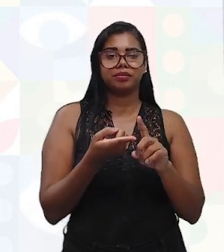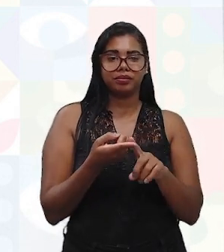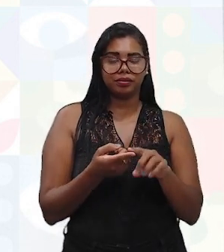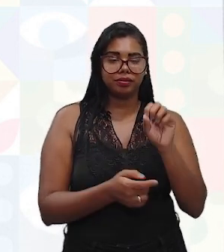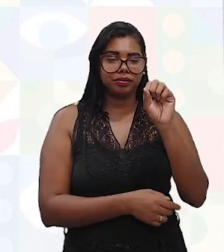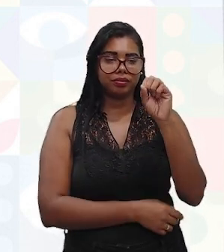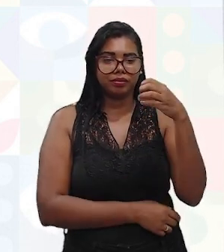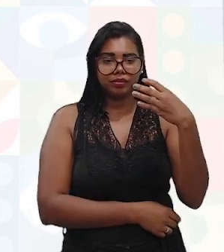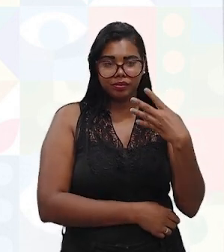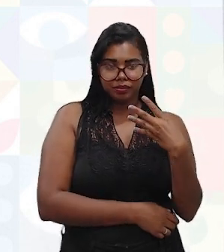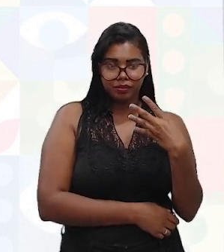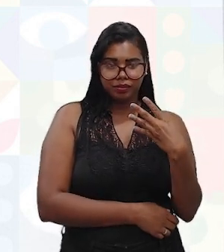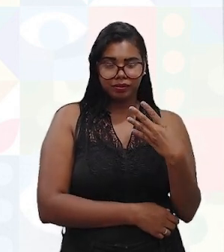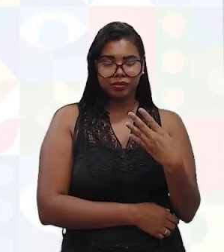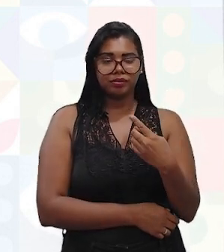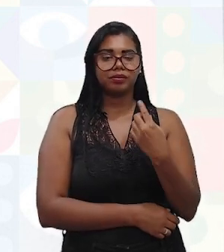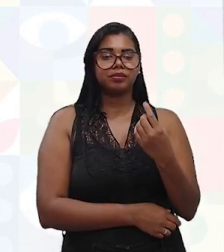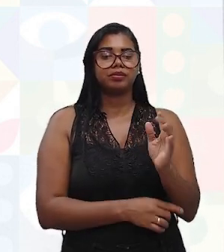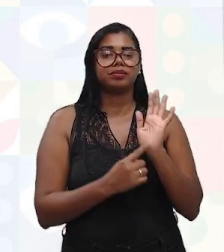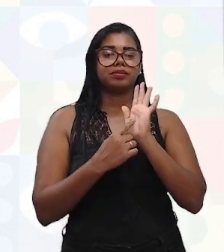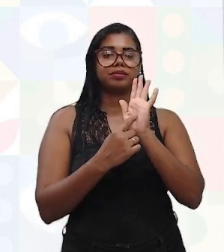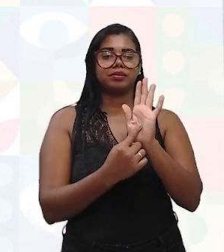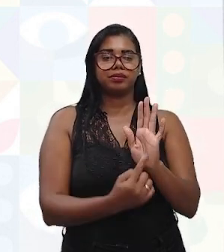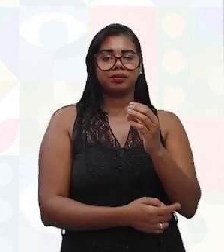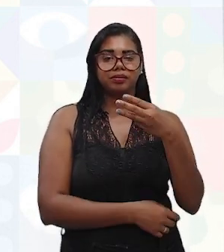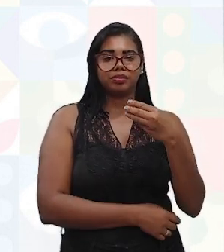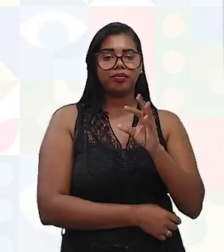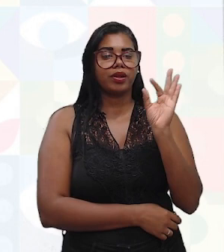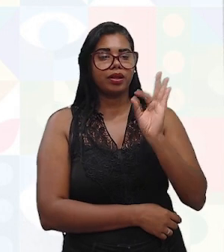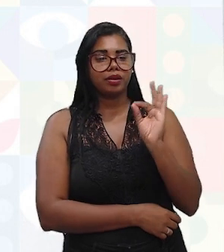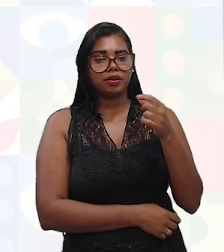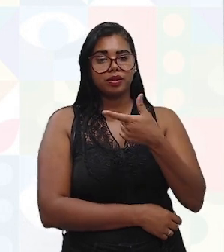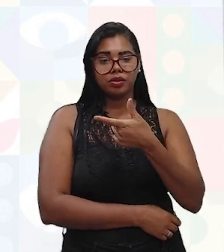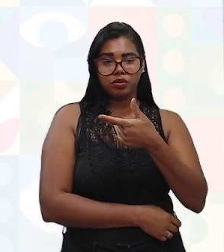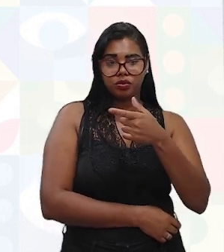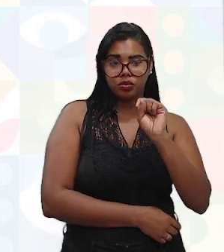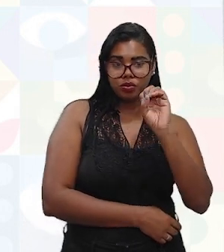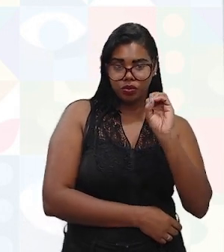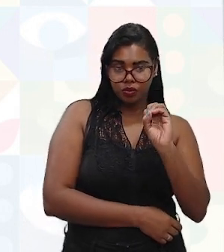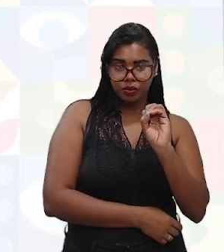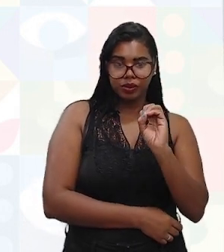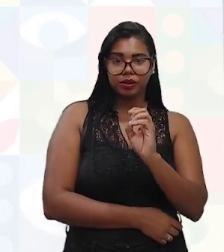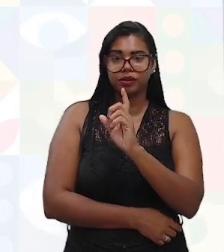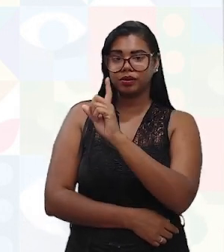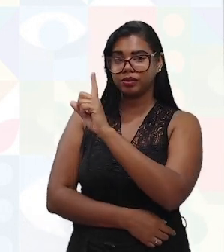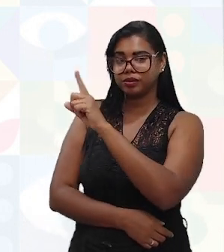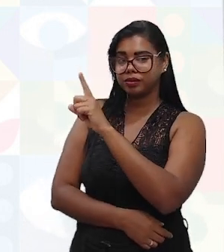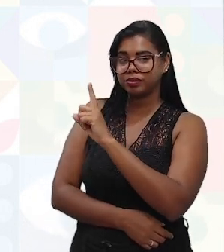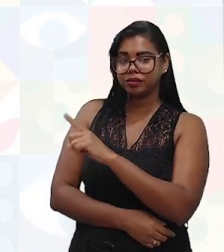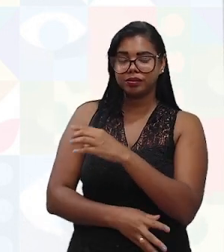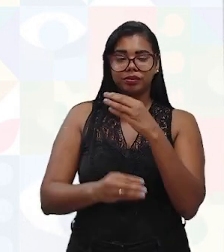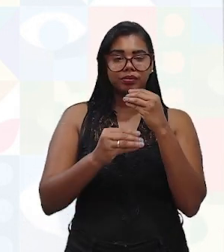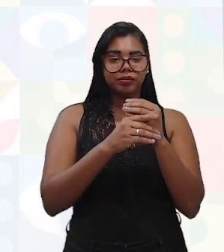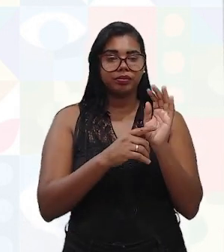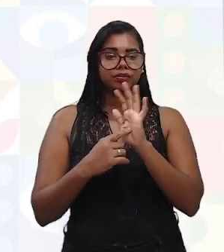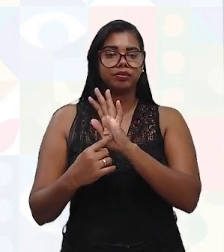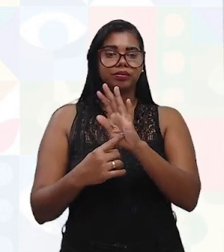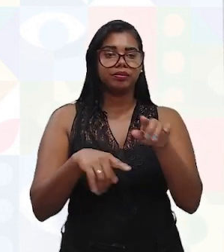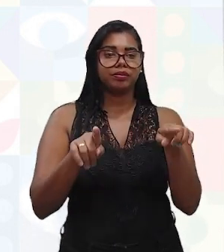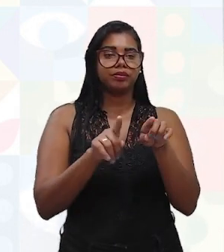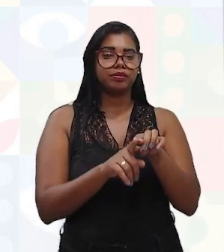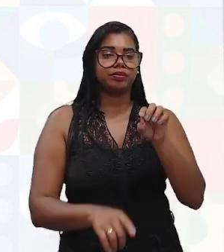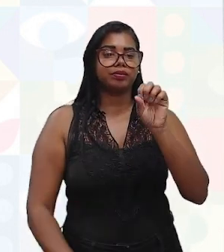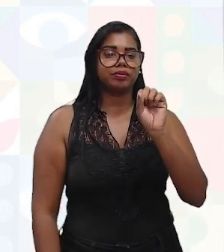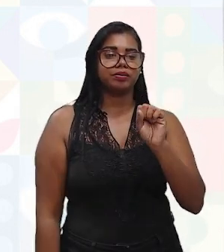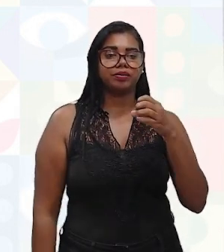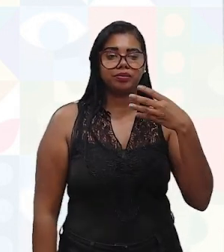de 84 unidades, que representa 30% de 280. Dessa forma, o estoque mínimo de